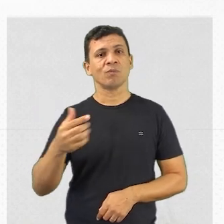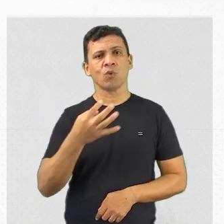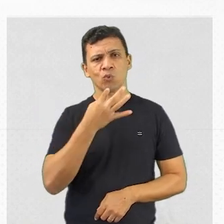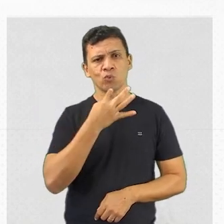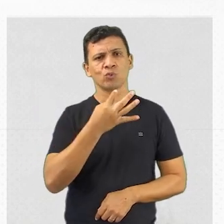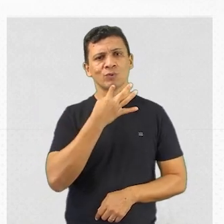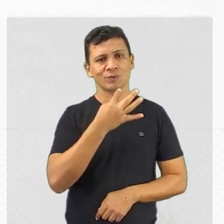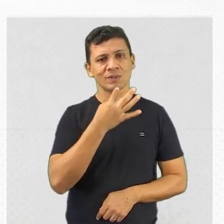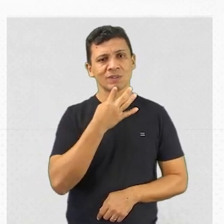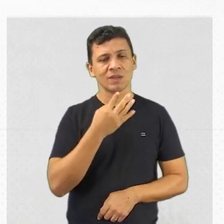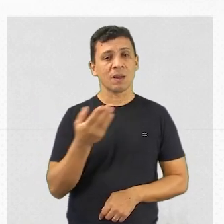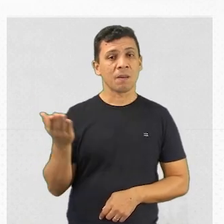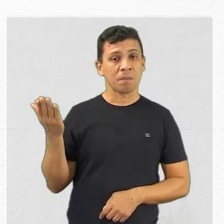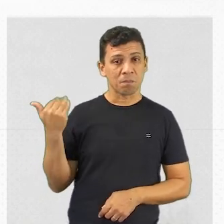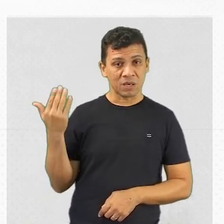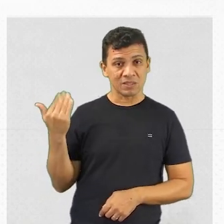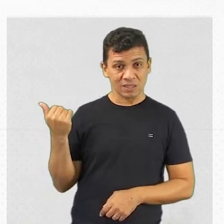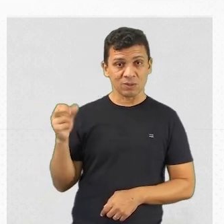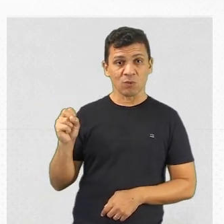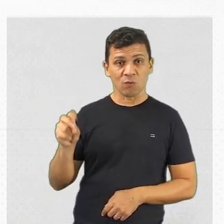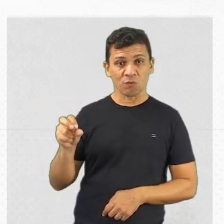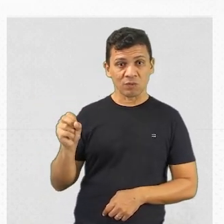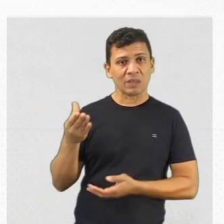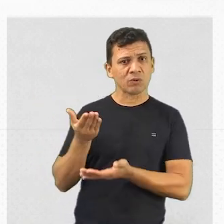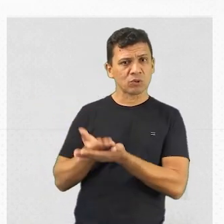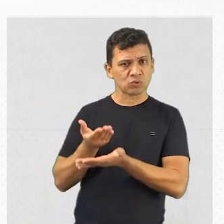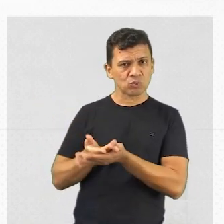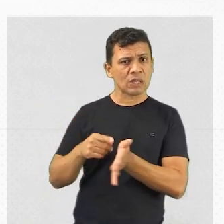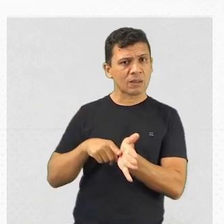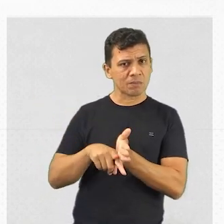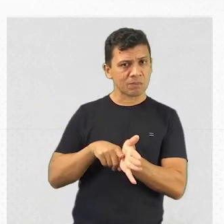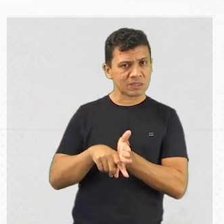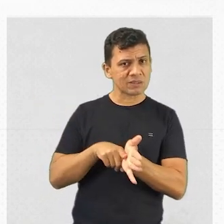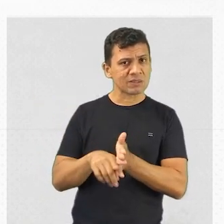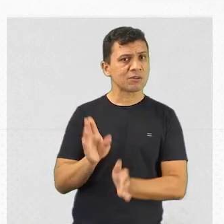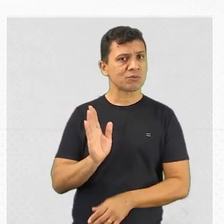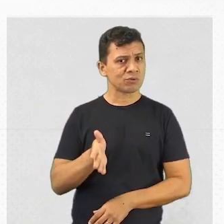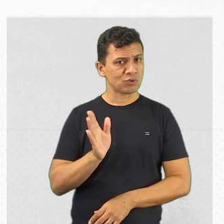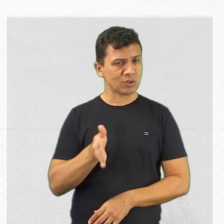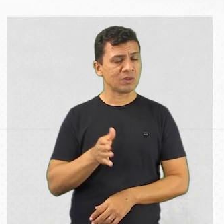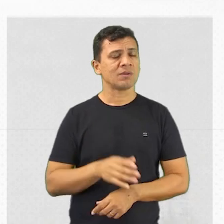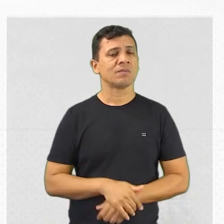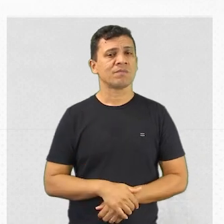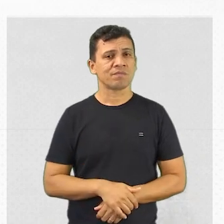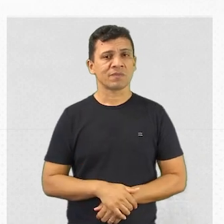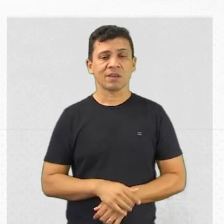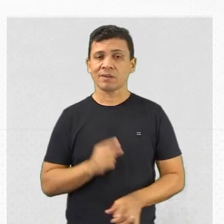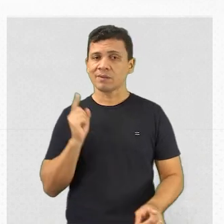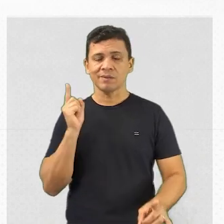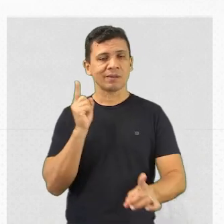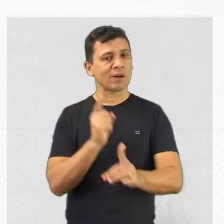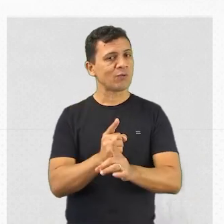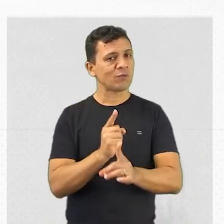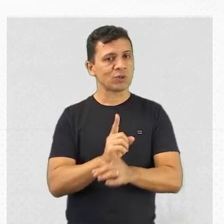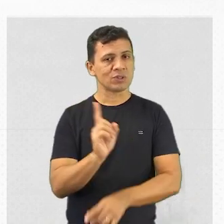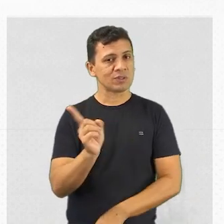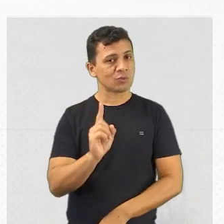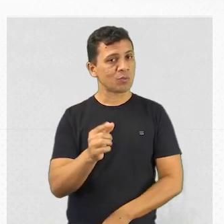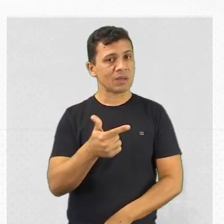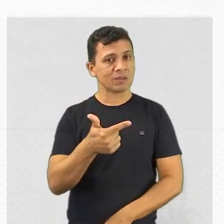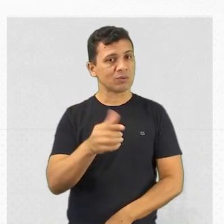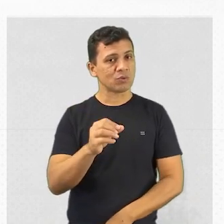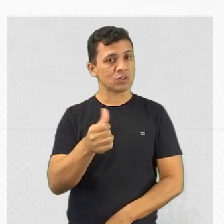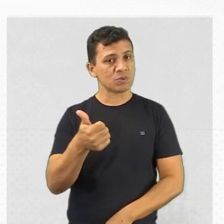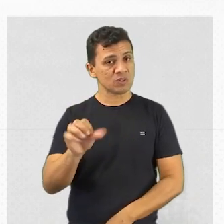que já era estudado, né? É importante a gente frisar isso, já era um vírus estudado, não foi descoberto em 2019